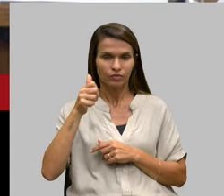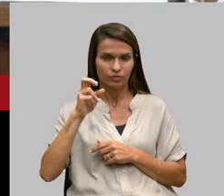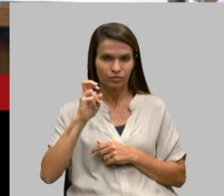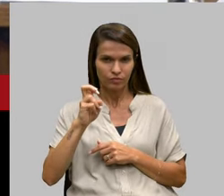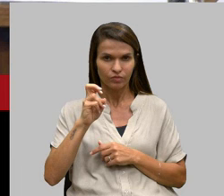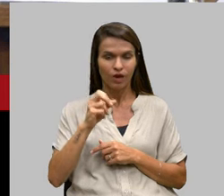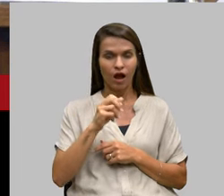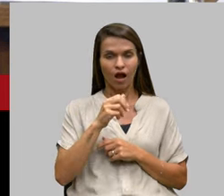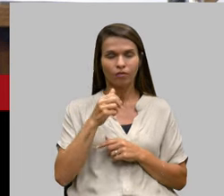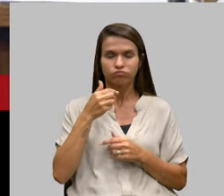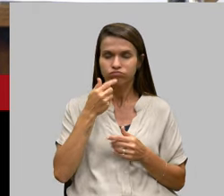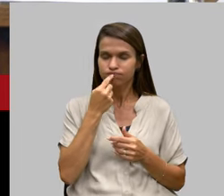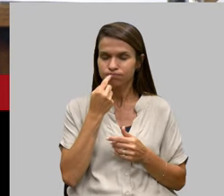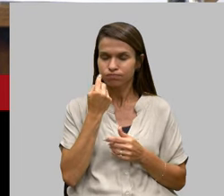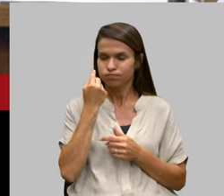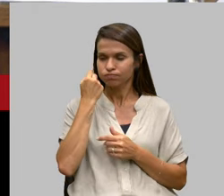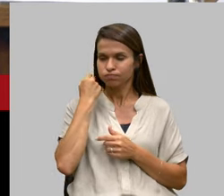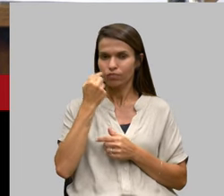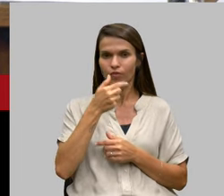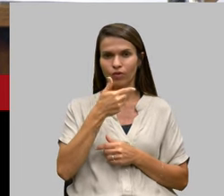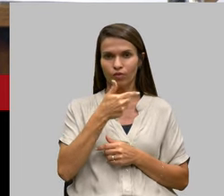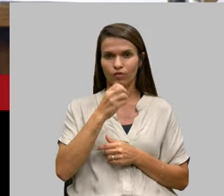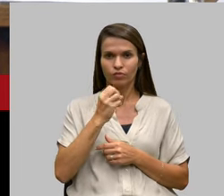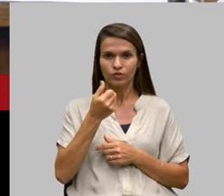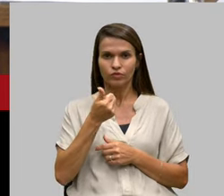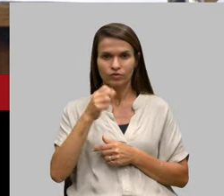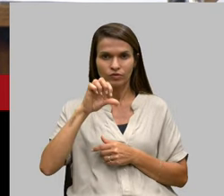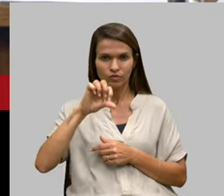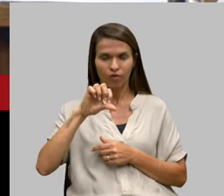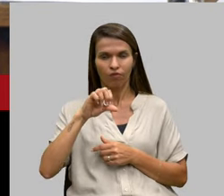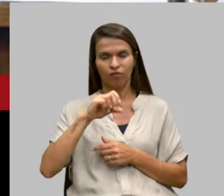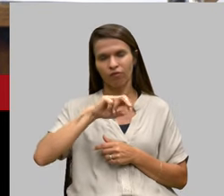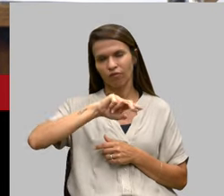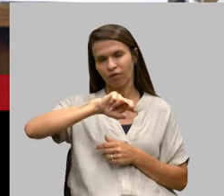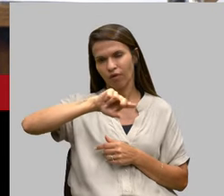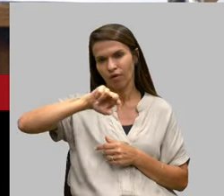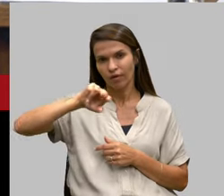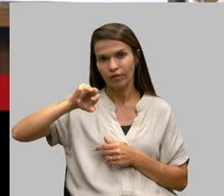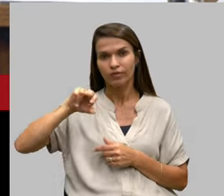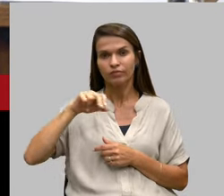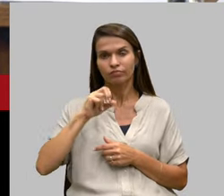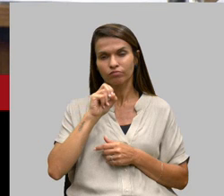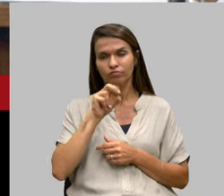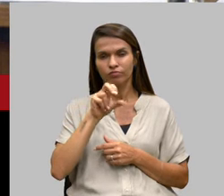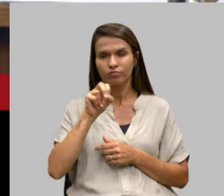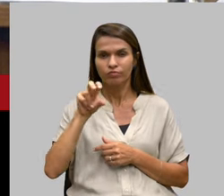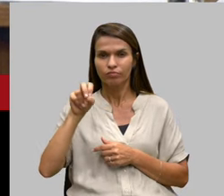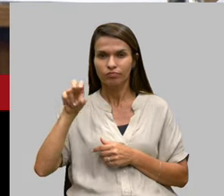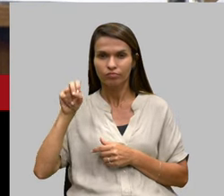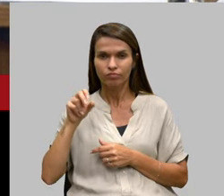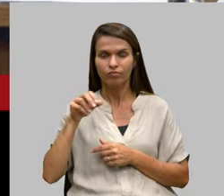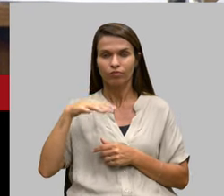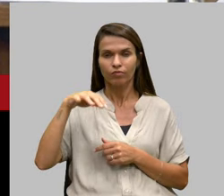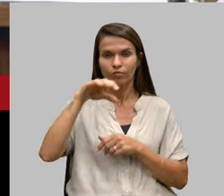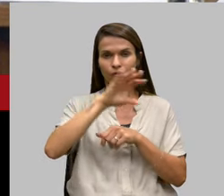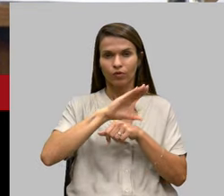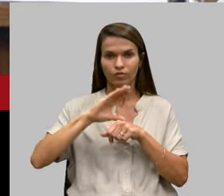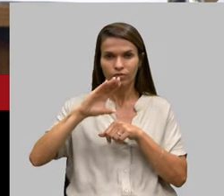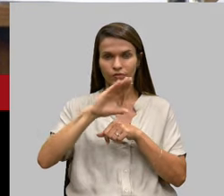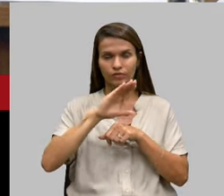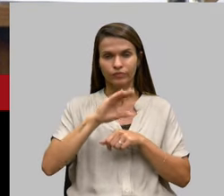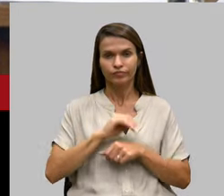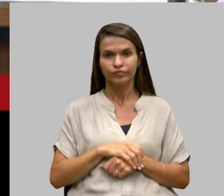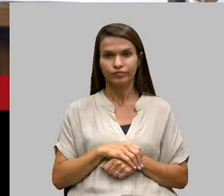103 agora de 2019 e outras tantas h de vir em âmbito constitucional